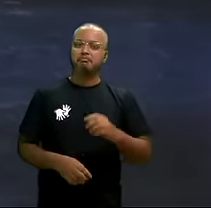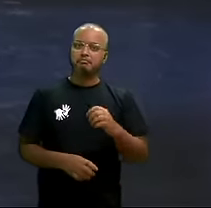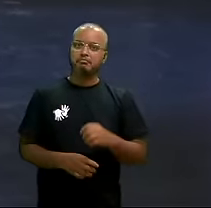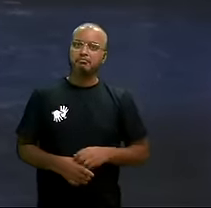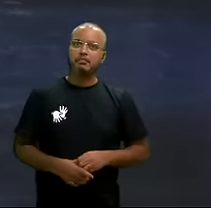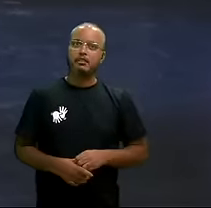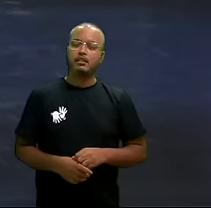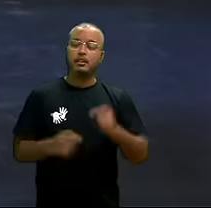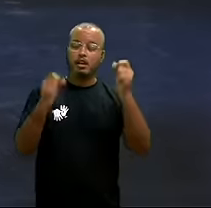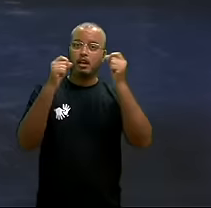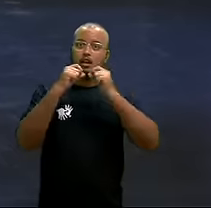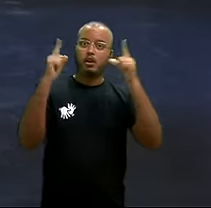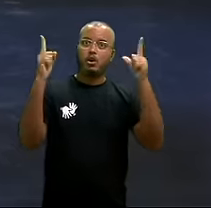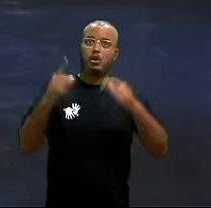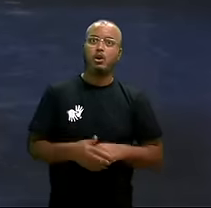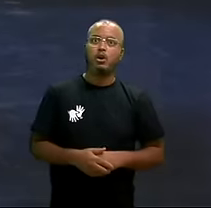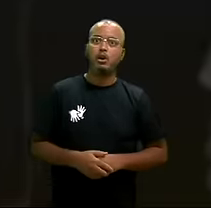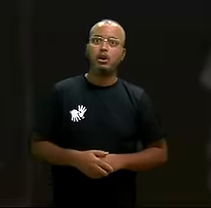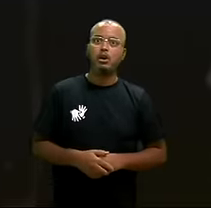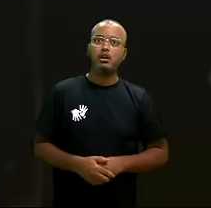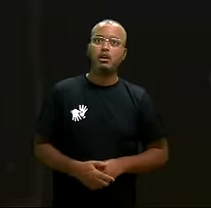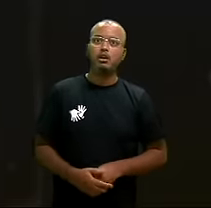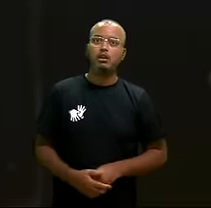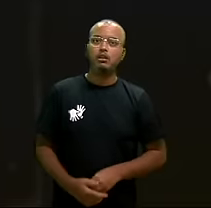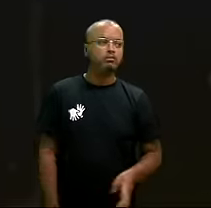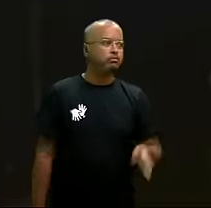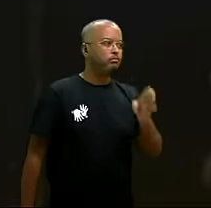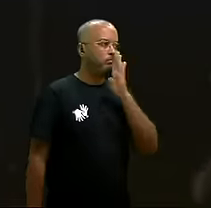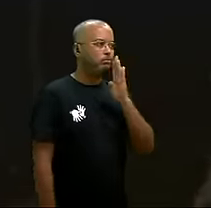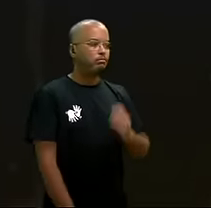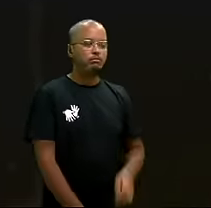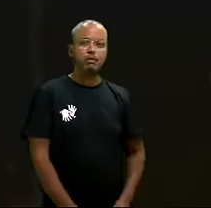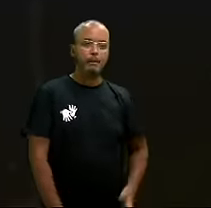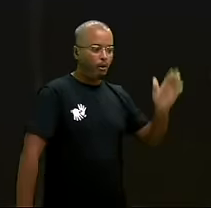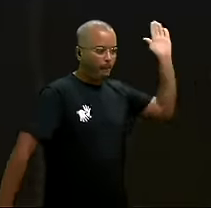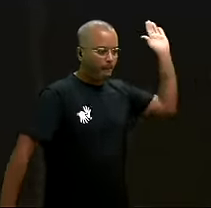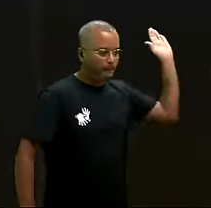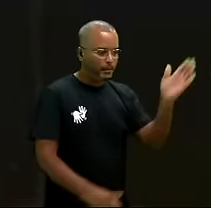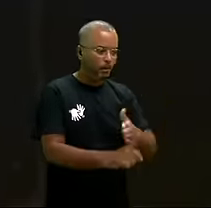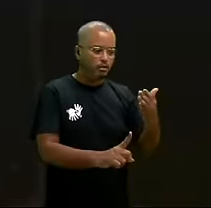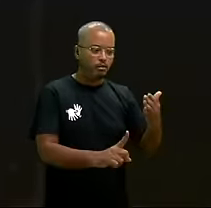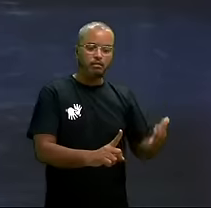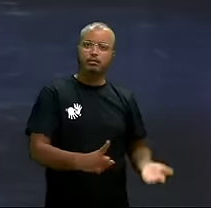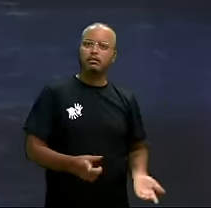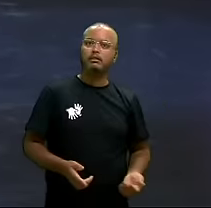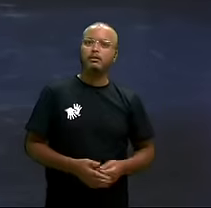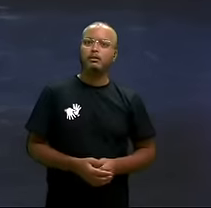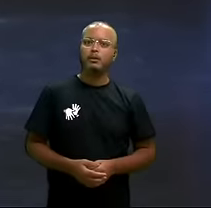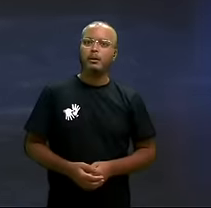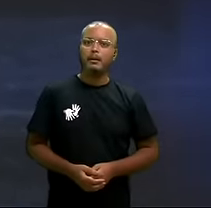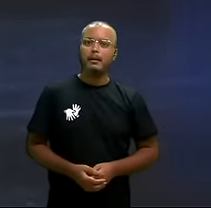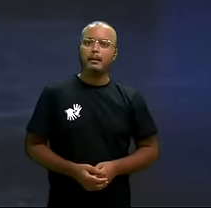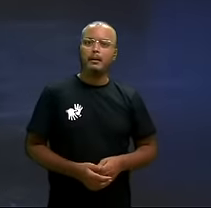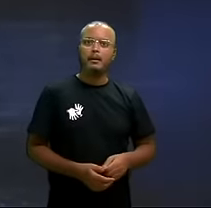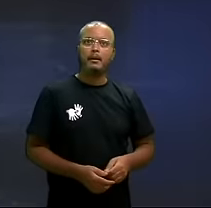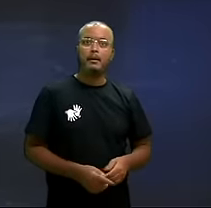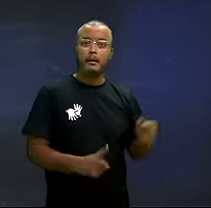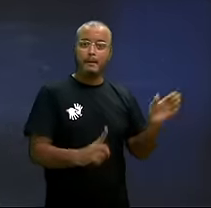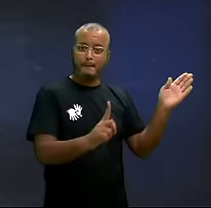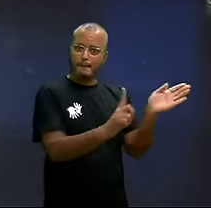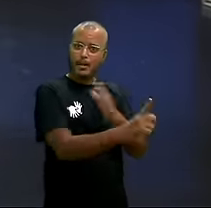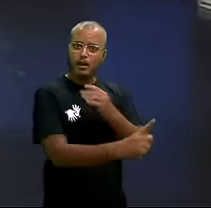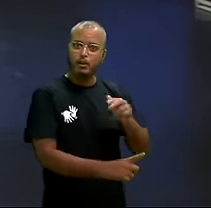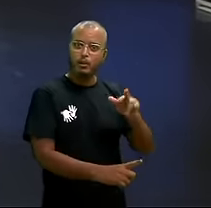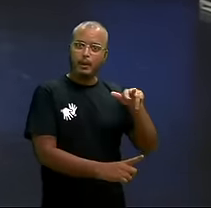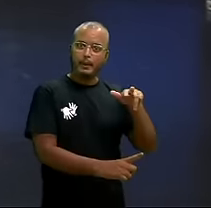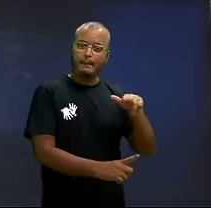ó. Ele acorda assim, ó. Cala a boca, hein? Ah, bate no irmão do lado. Ó, oh, tô falando, hein?